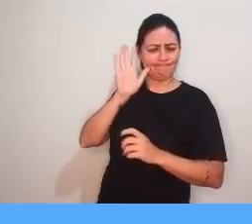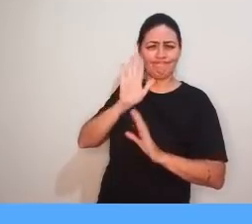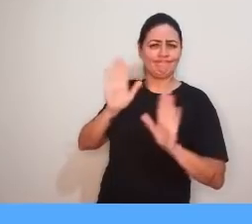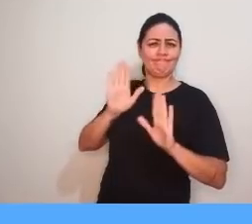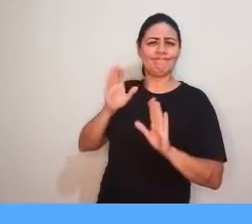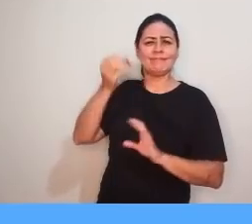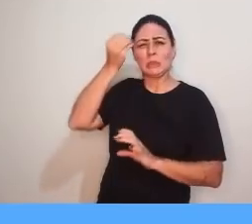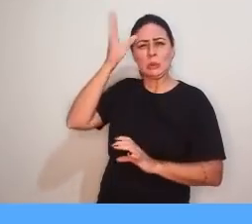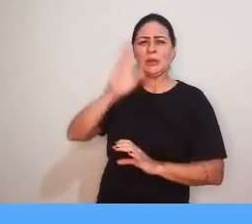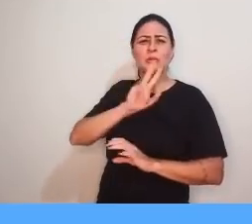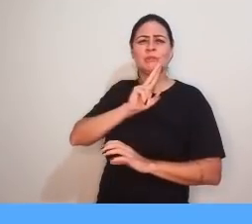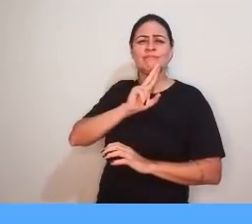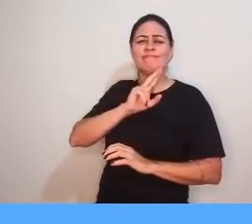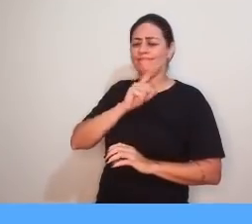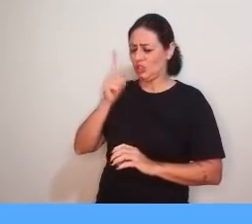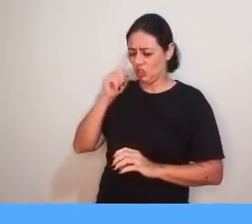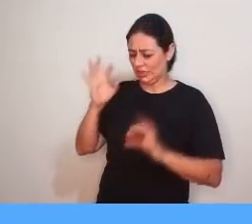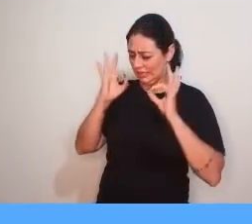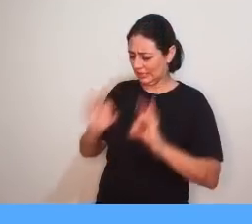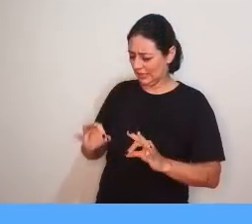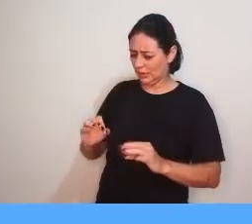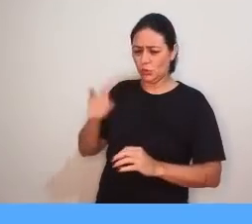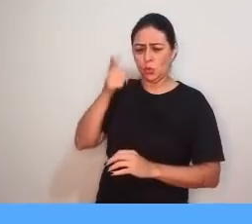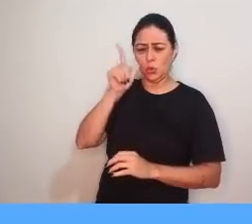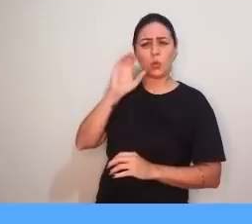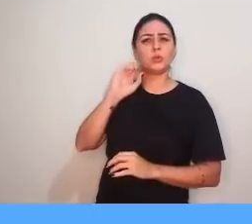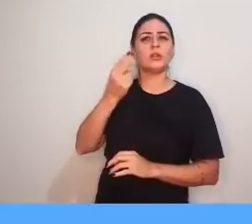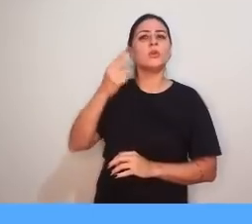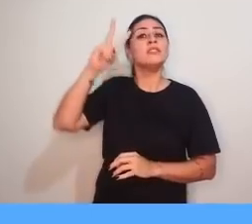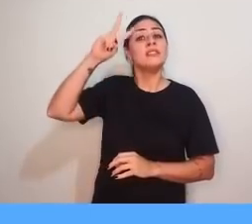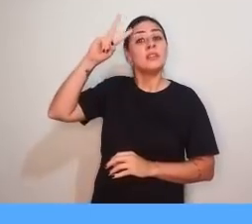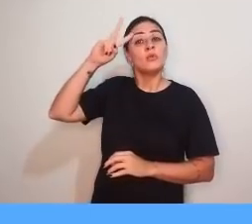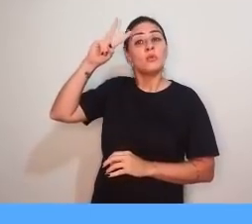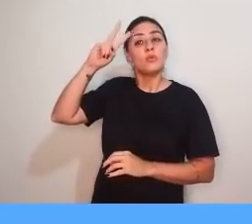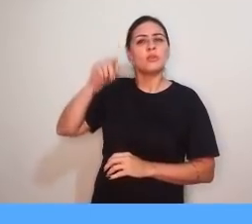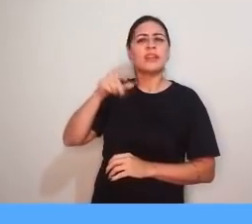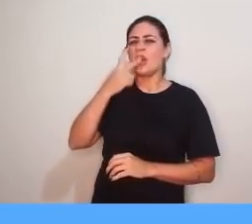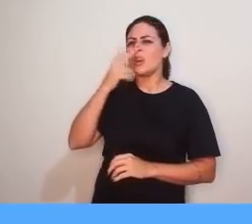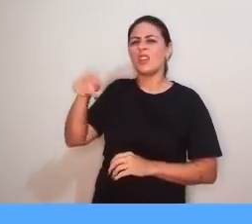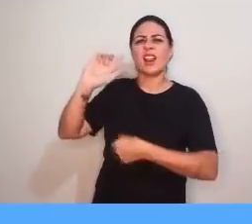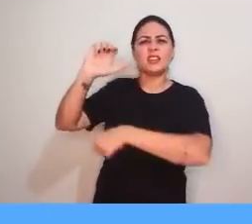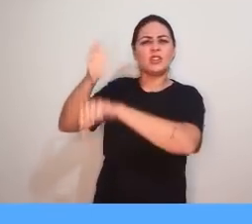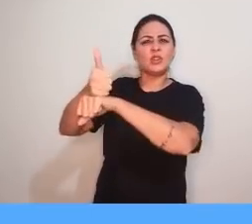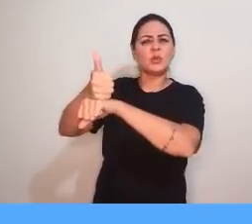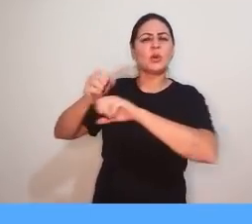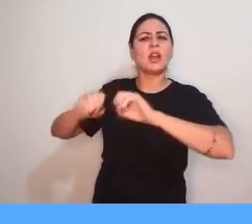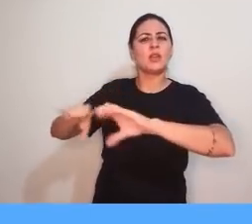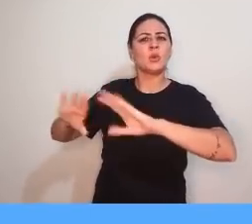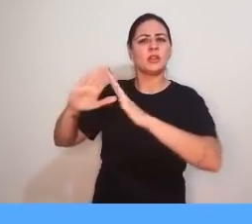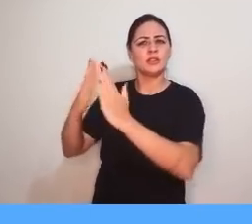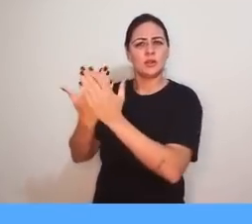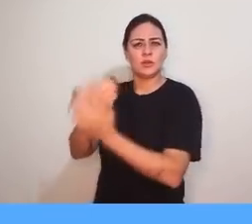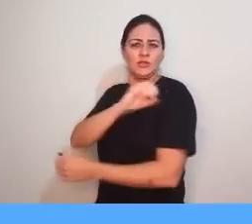ontem ou na segunda-feira, que ela é, se não me engano, a diretora da parte da educação infantil, né? Isso.